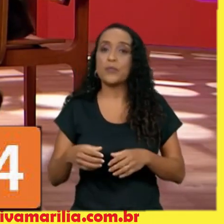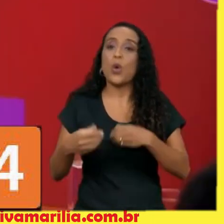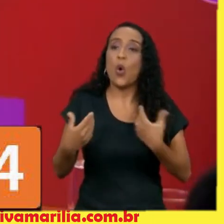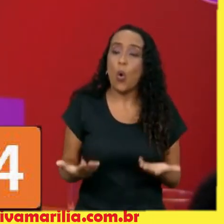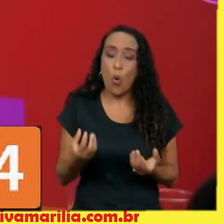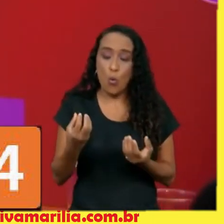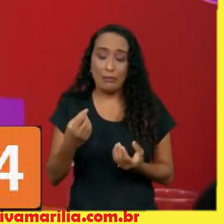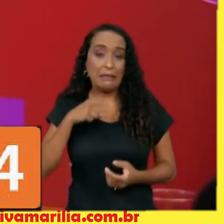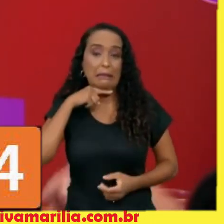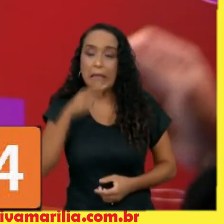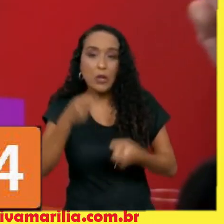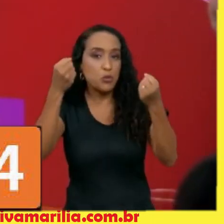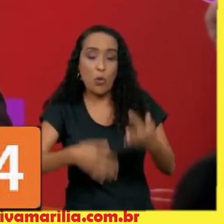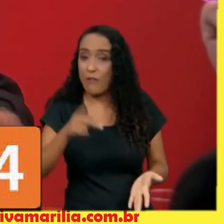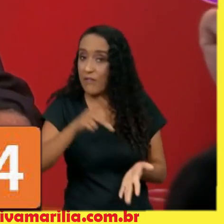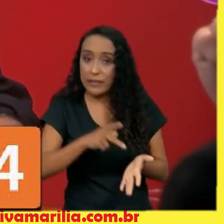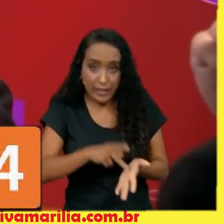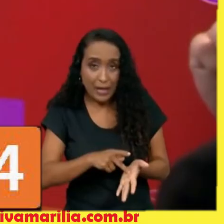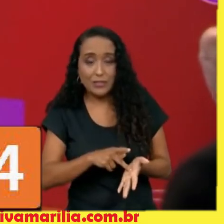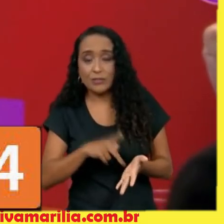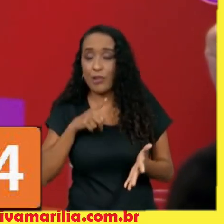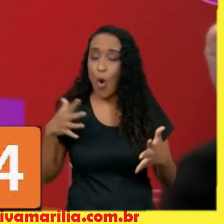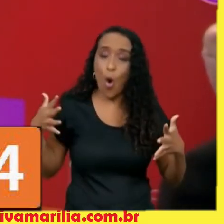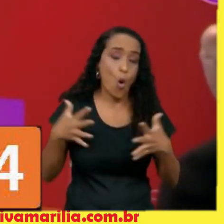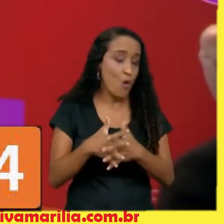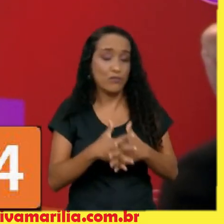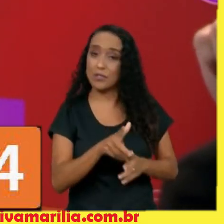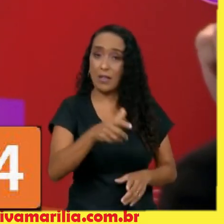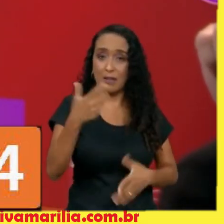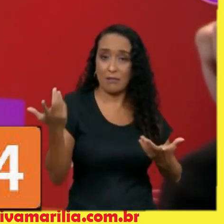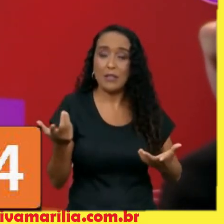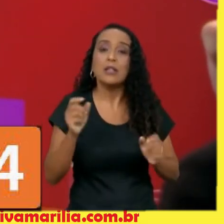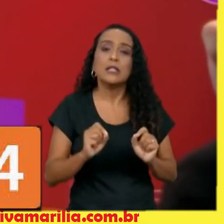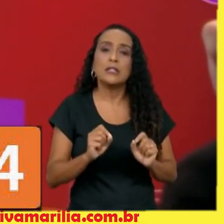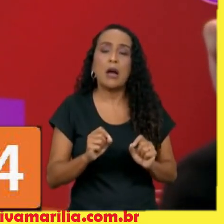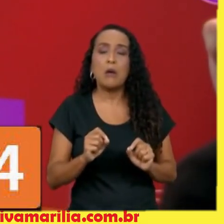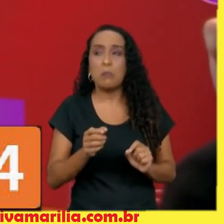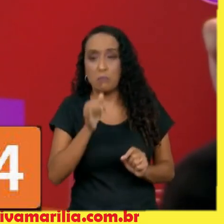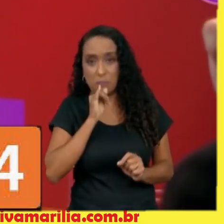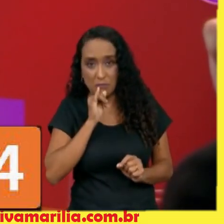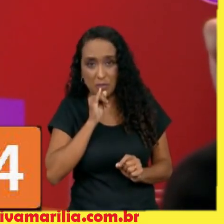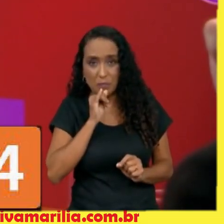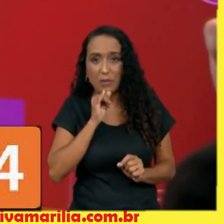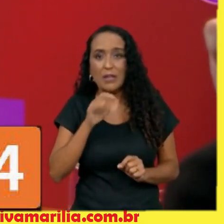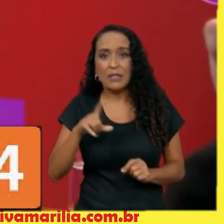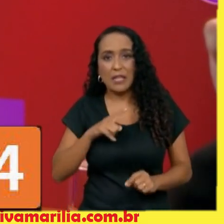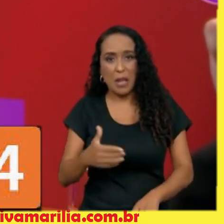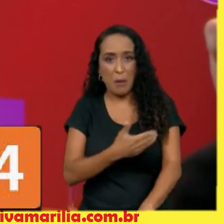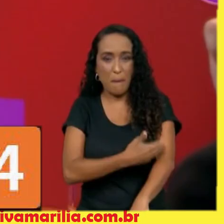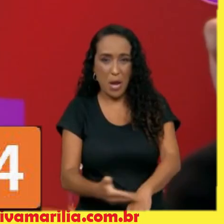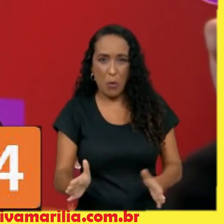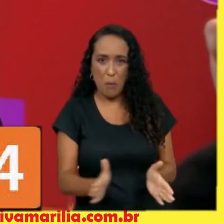ele, ou seja, você não tem, você tem confusão, né, na cabeça. Aí você pode dizer, como os brancos pobres que